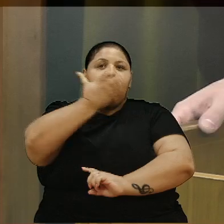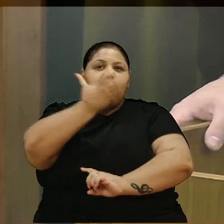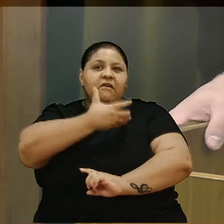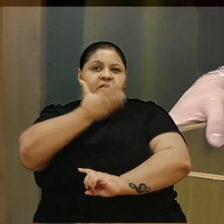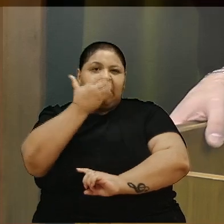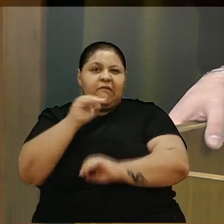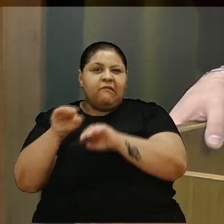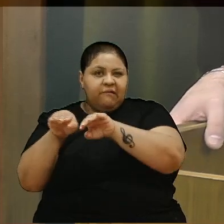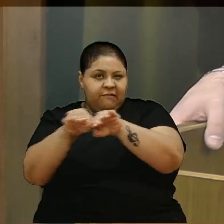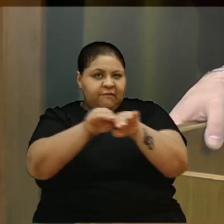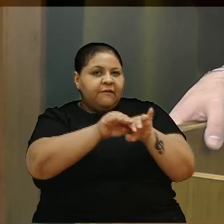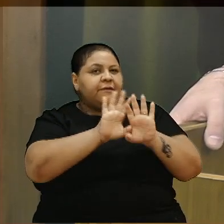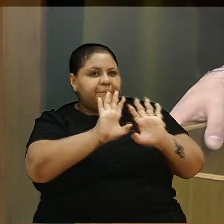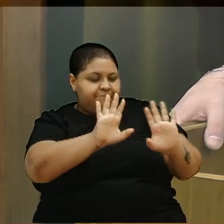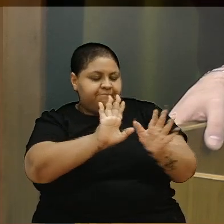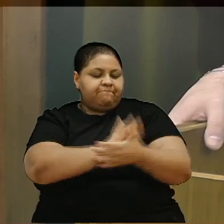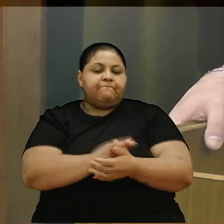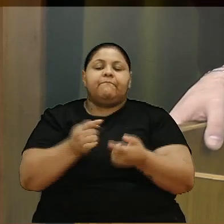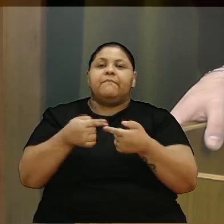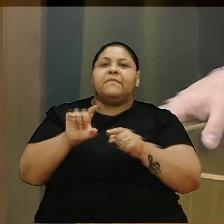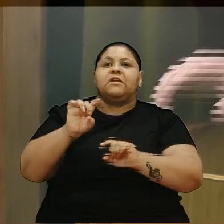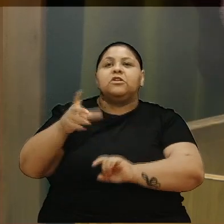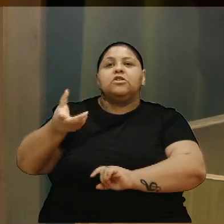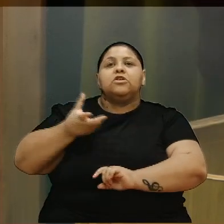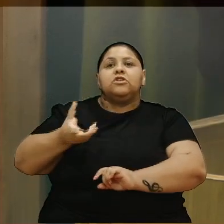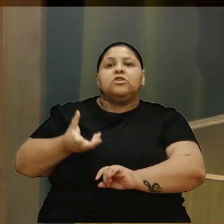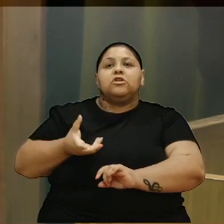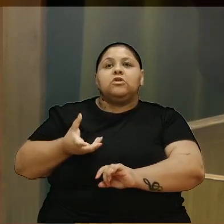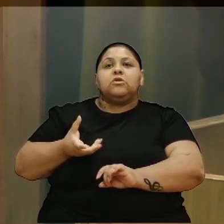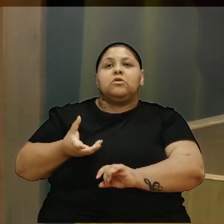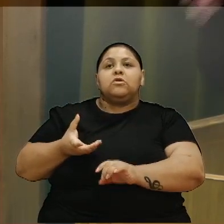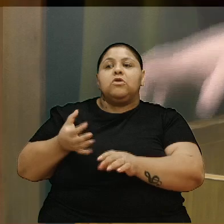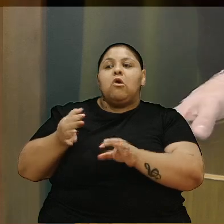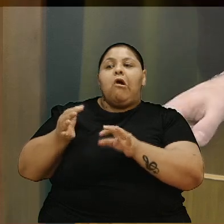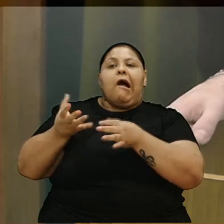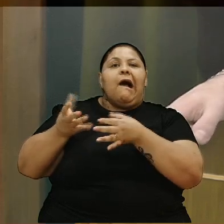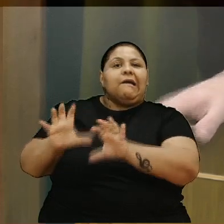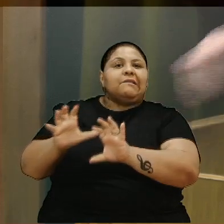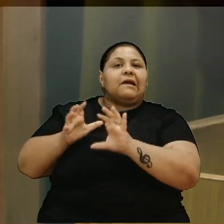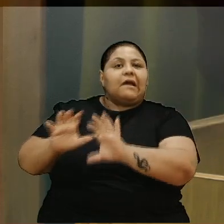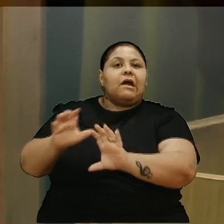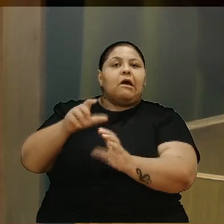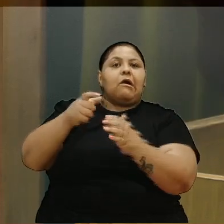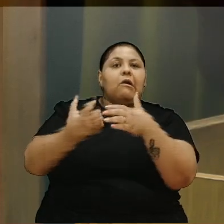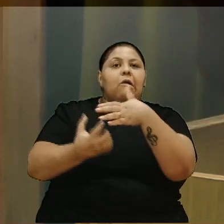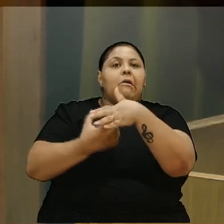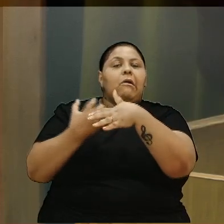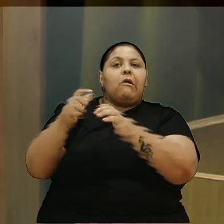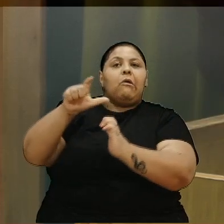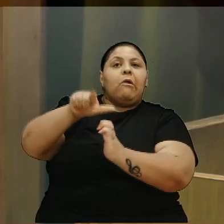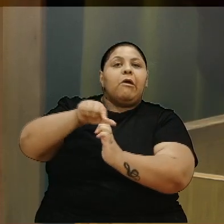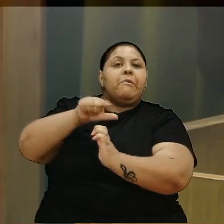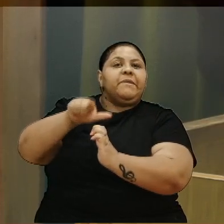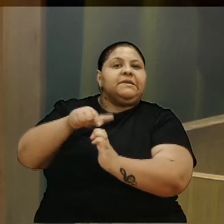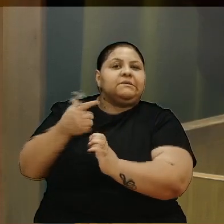linha, vereador Iago. Mas eles só querem atacar o empresário malvadão, né? Que é quem gera